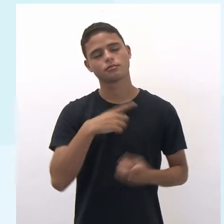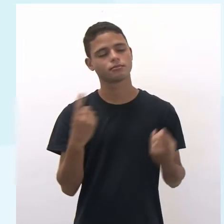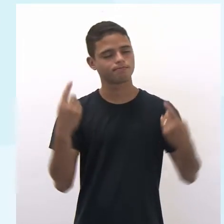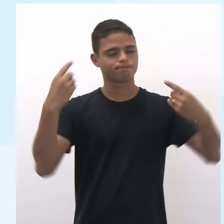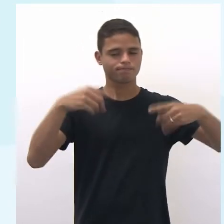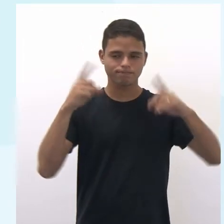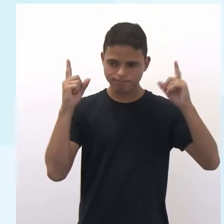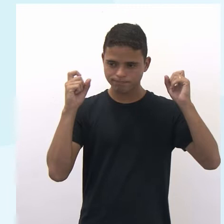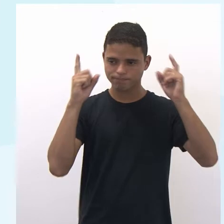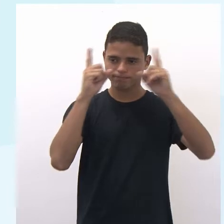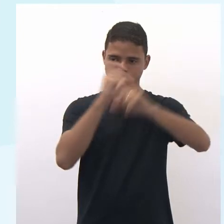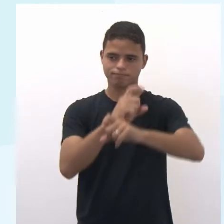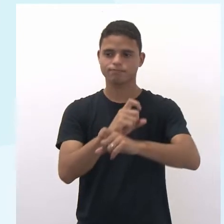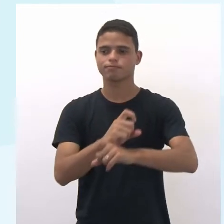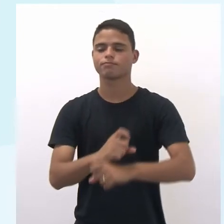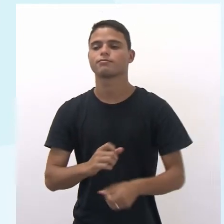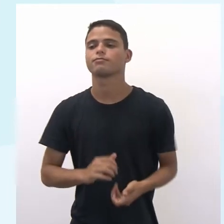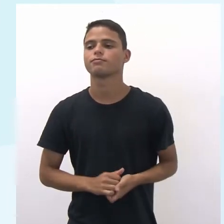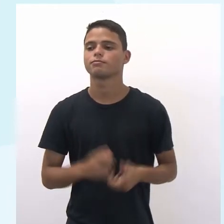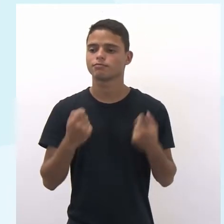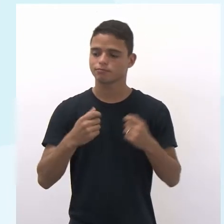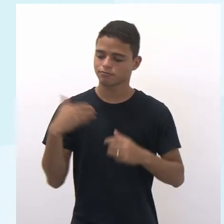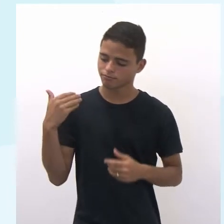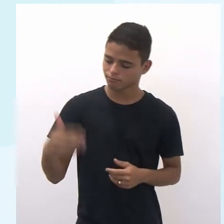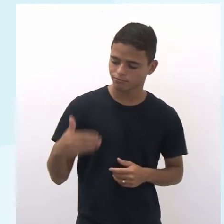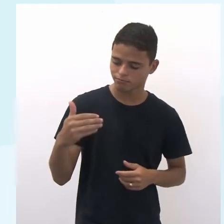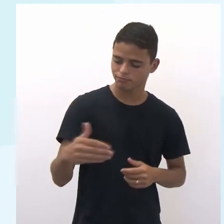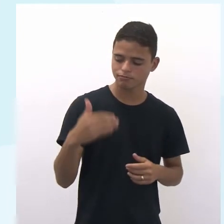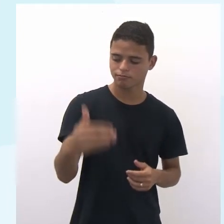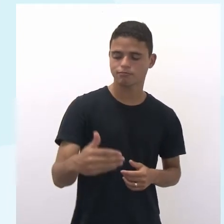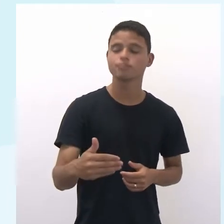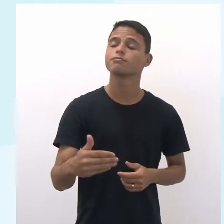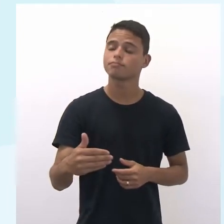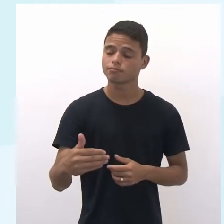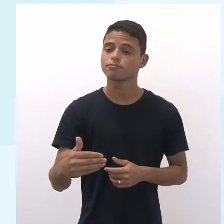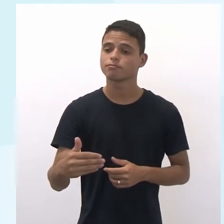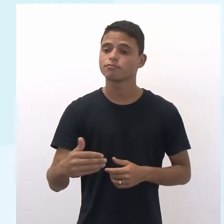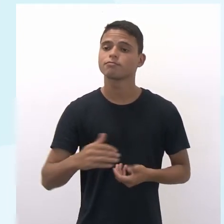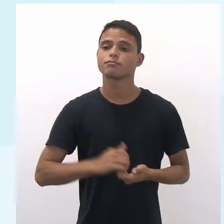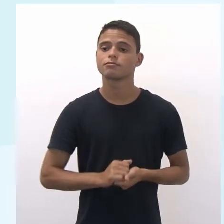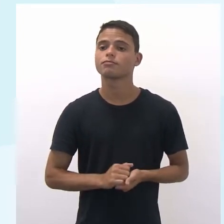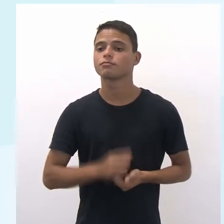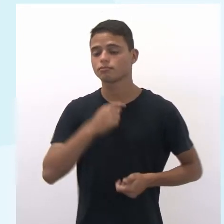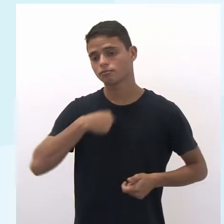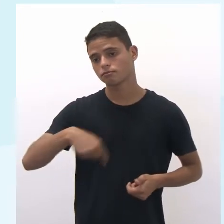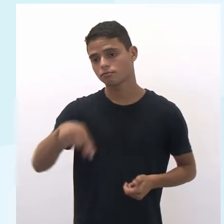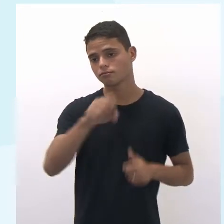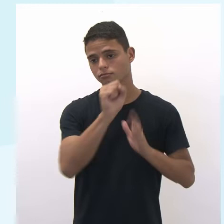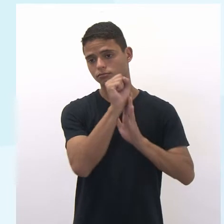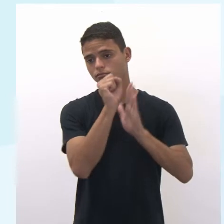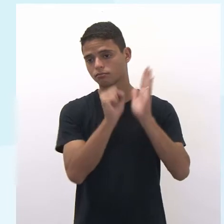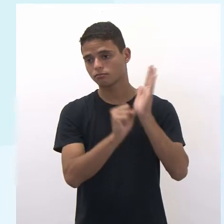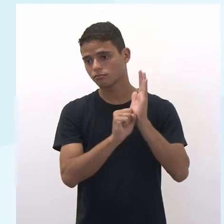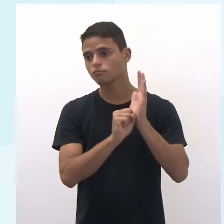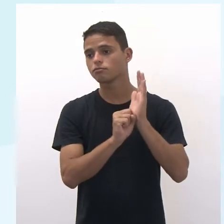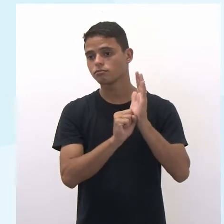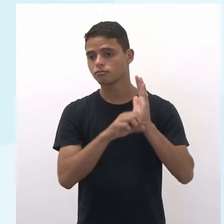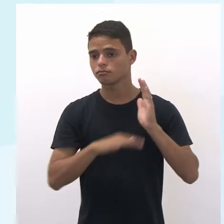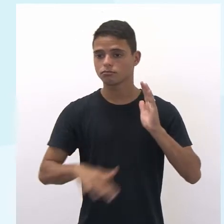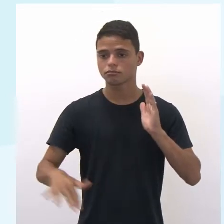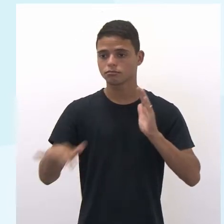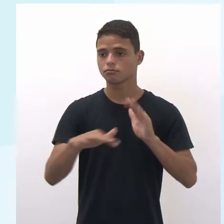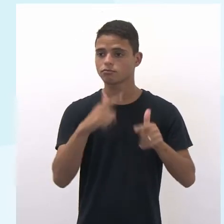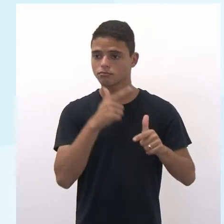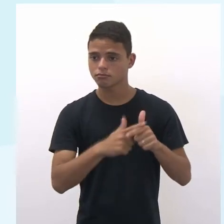suas indagações que precisam ser avançadas, que são dilemas também deste século, que todas as